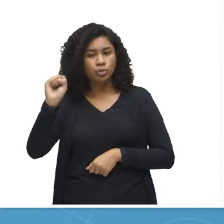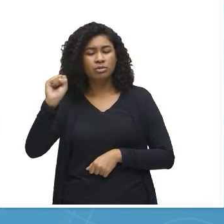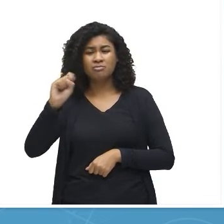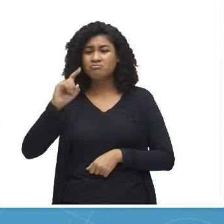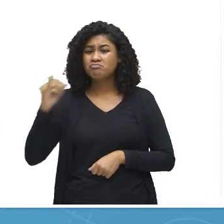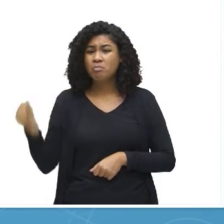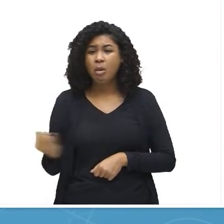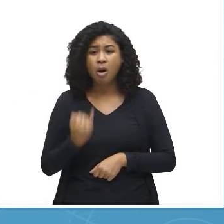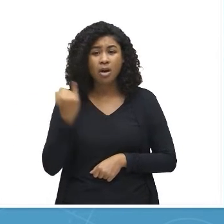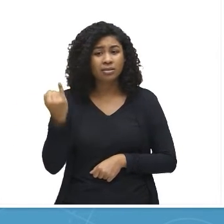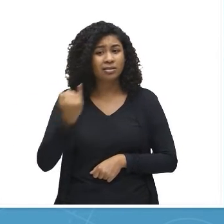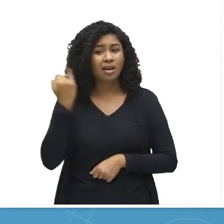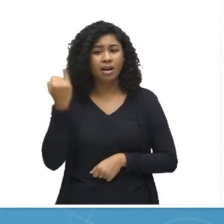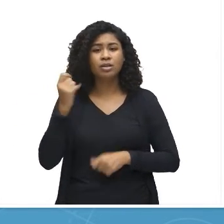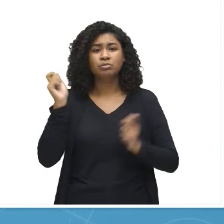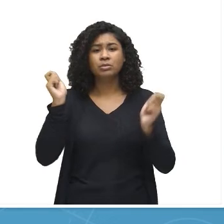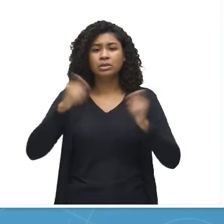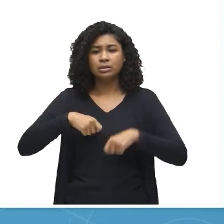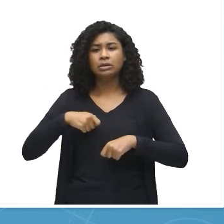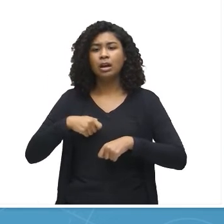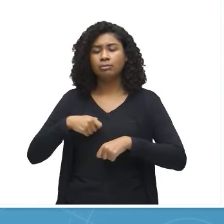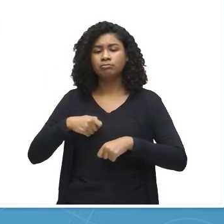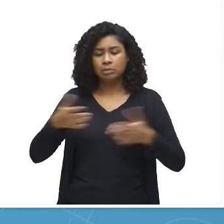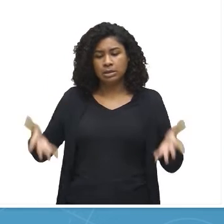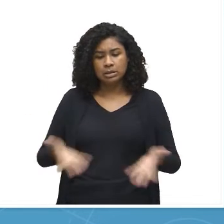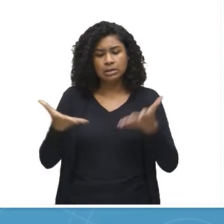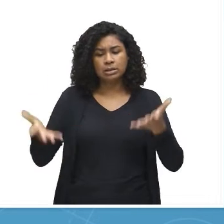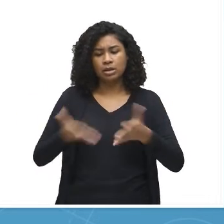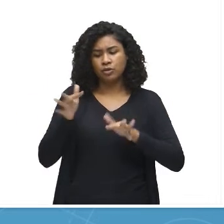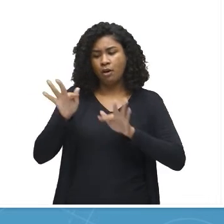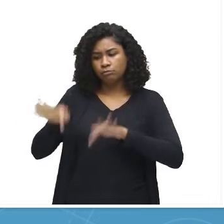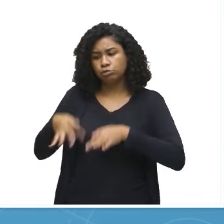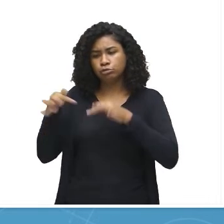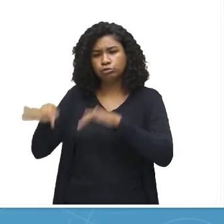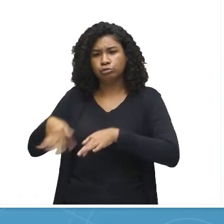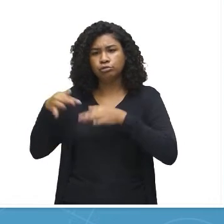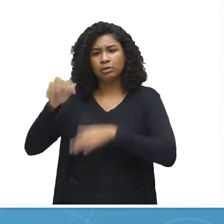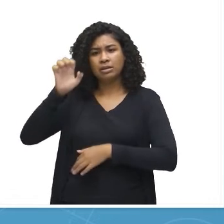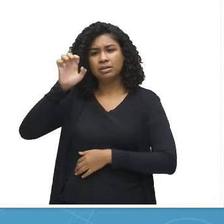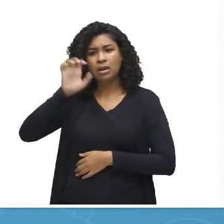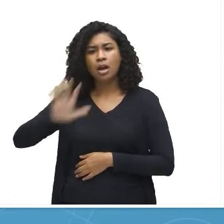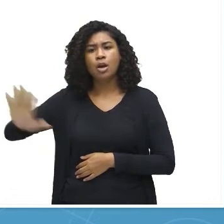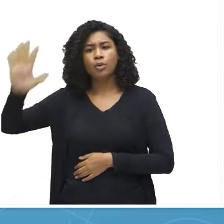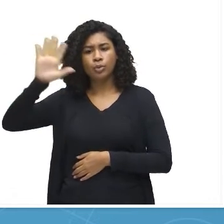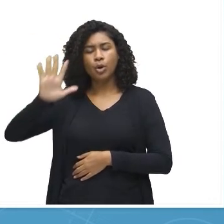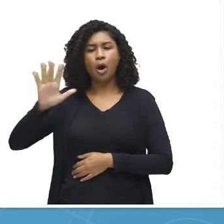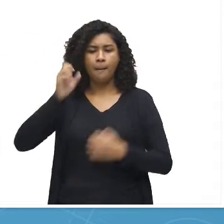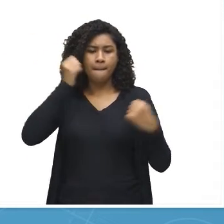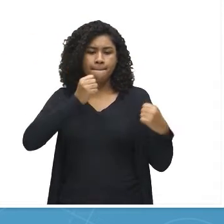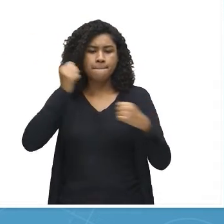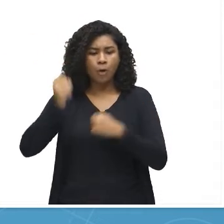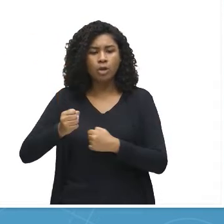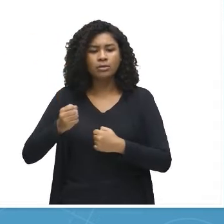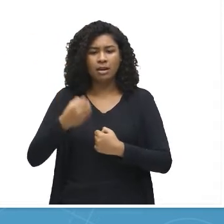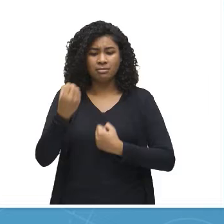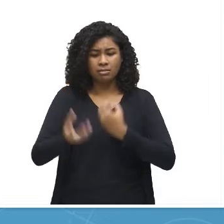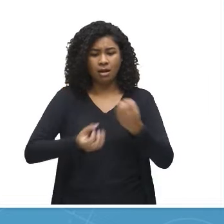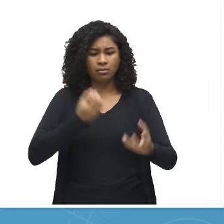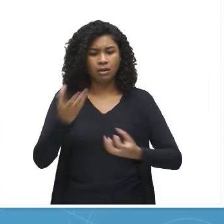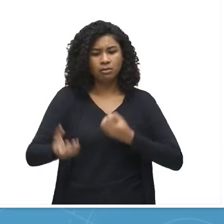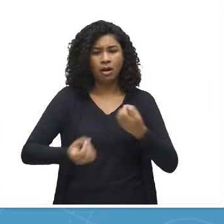para esse processo de enfeudamento ali da Europa, que é quando o poder se descentraliza. O rei, ele